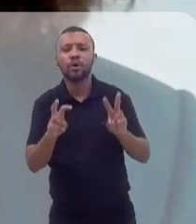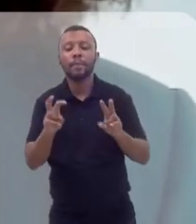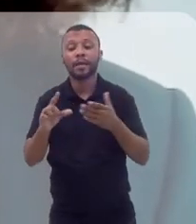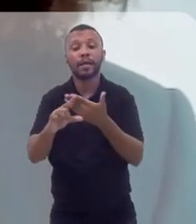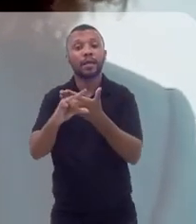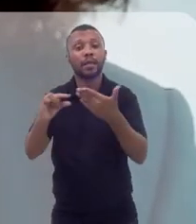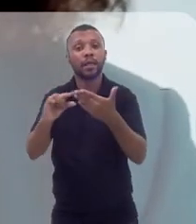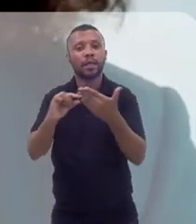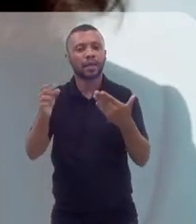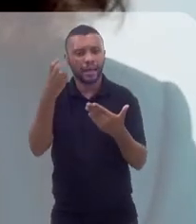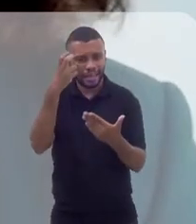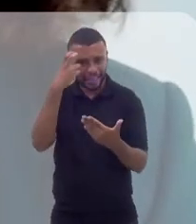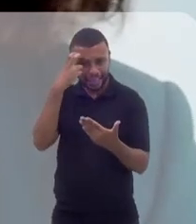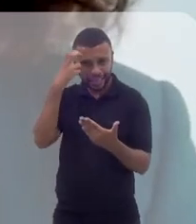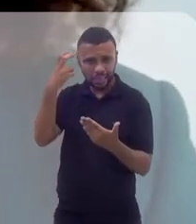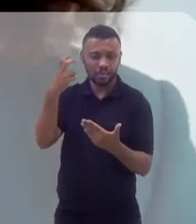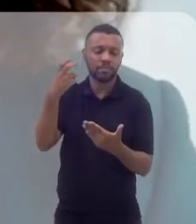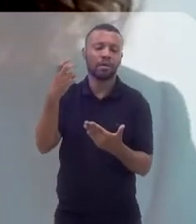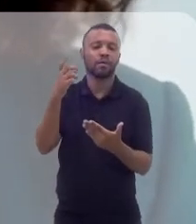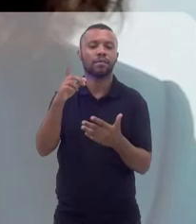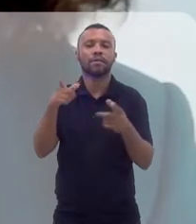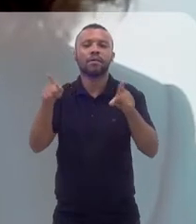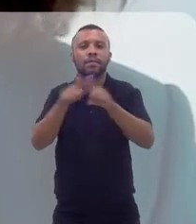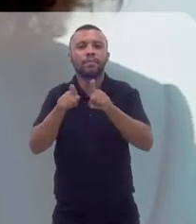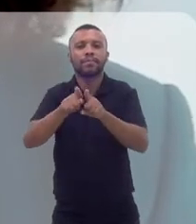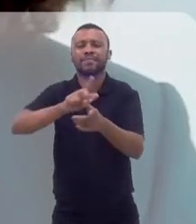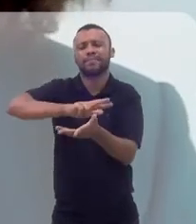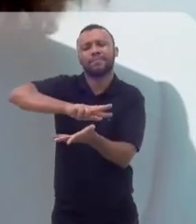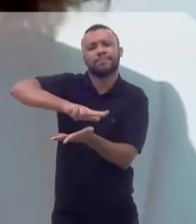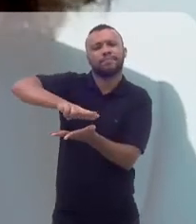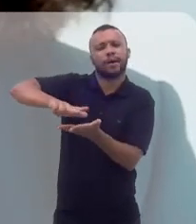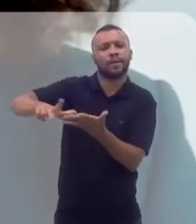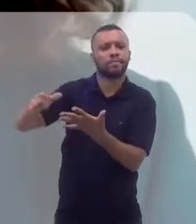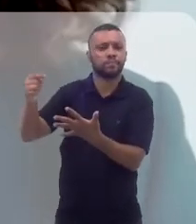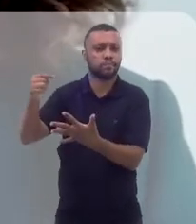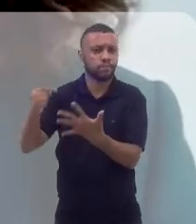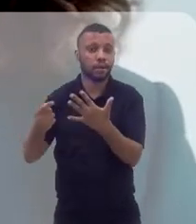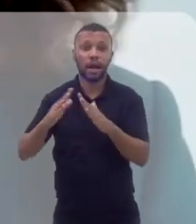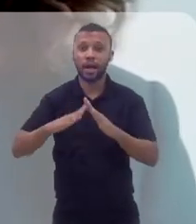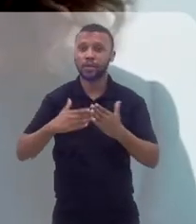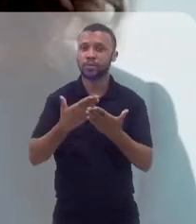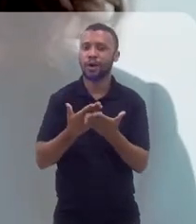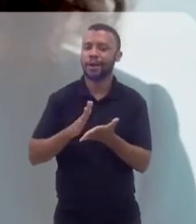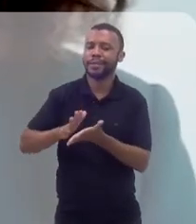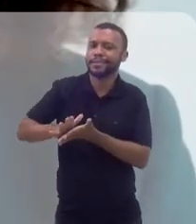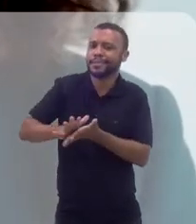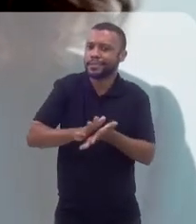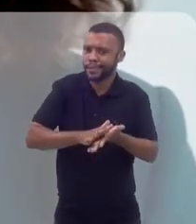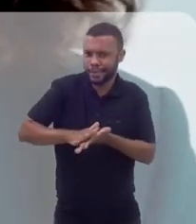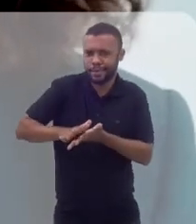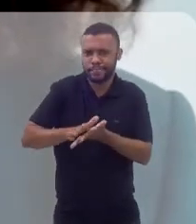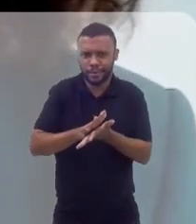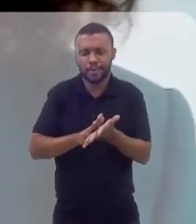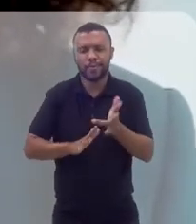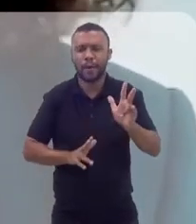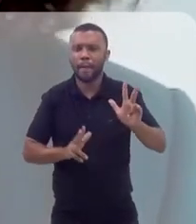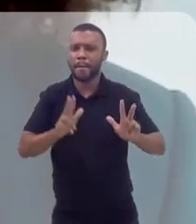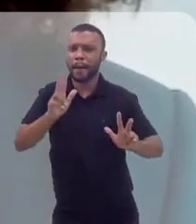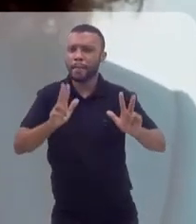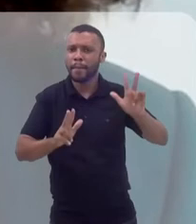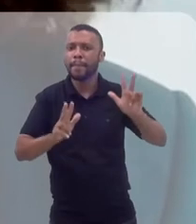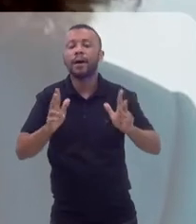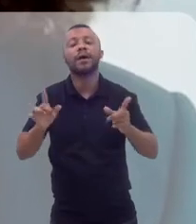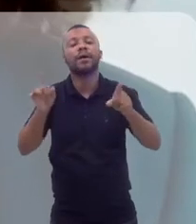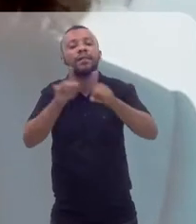especificamente em propriedade intelectual, também é um ativo que tanto os blocos de rua próprias escolas